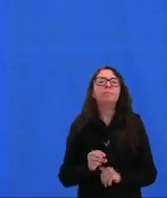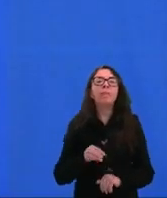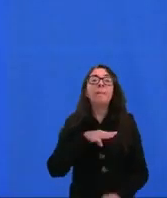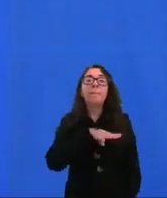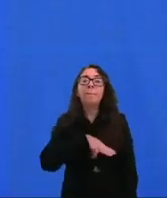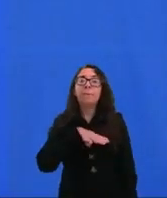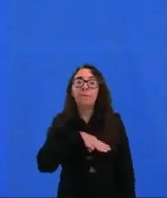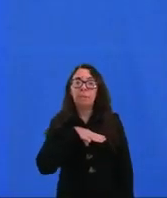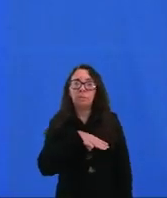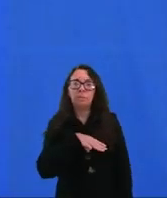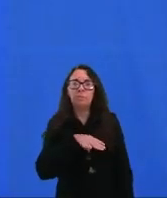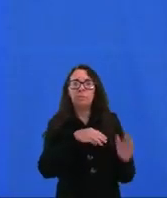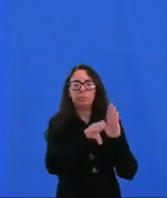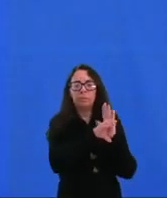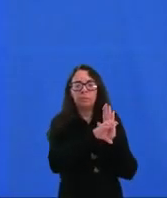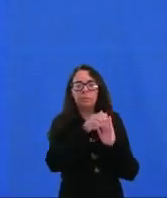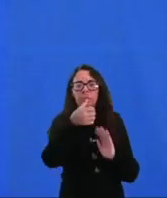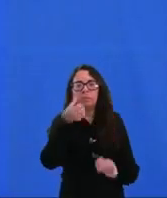Mateus 16,